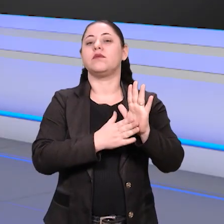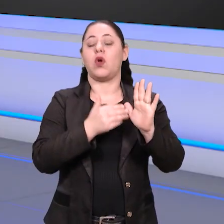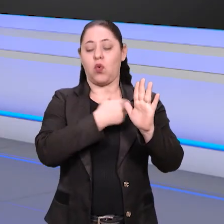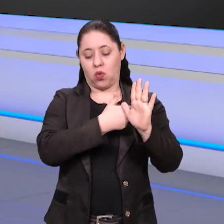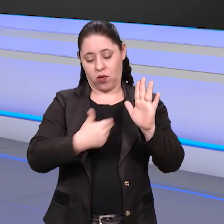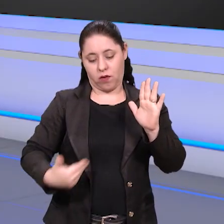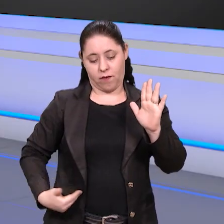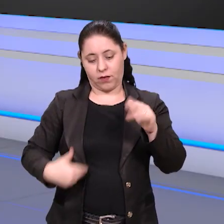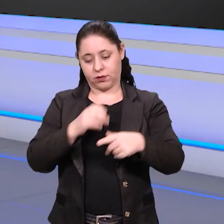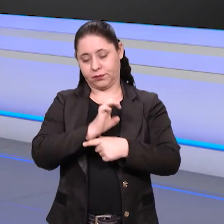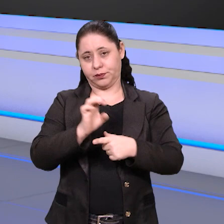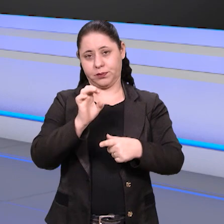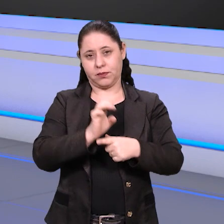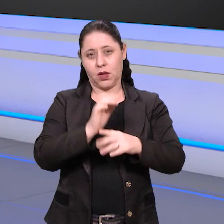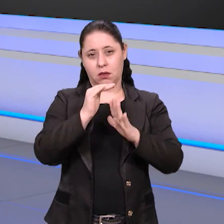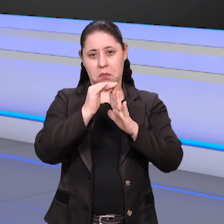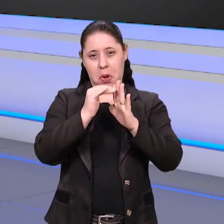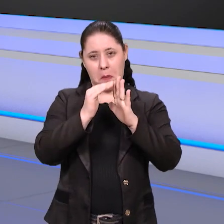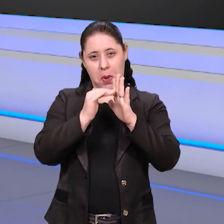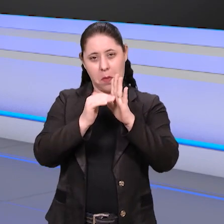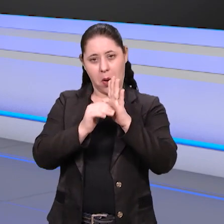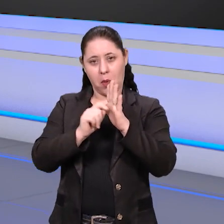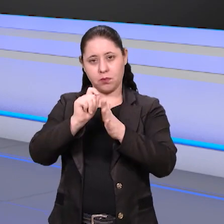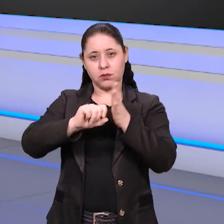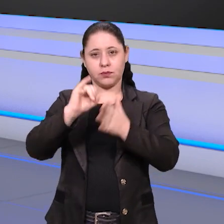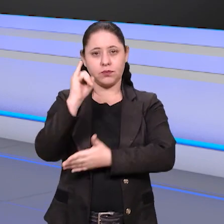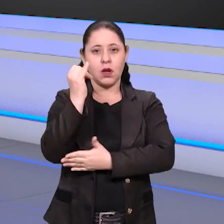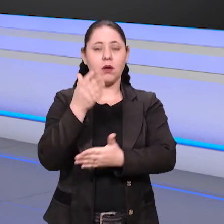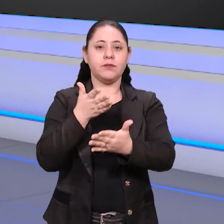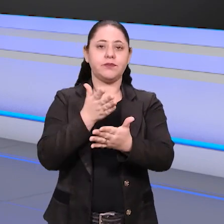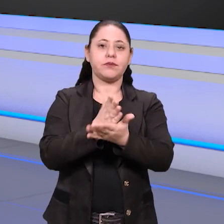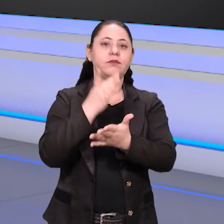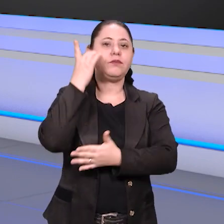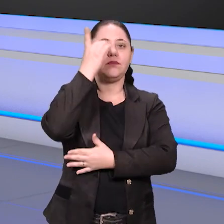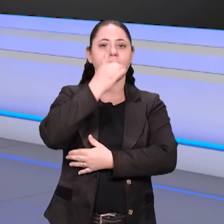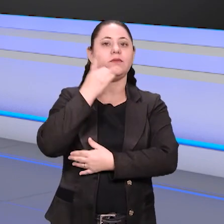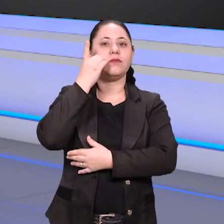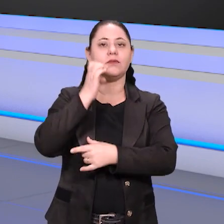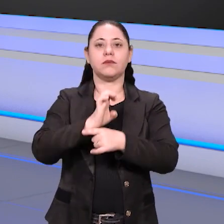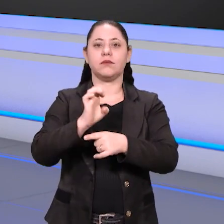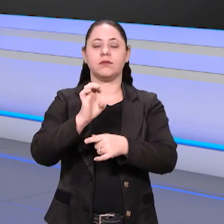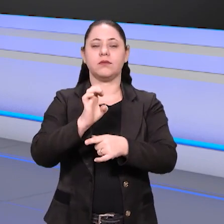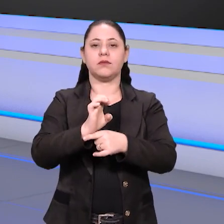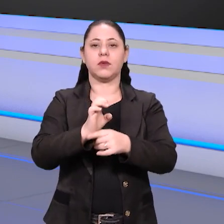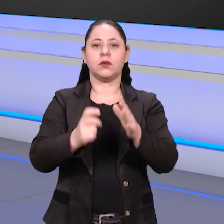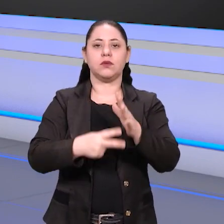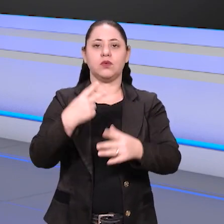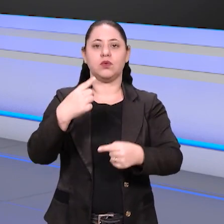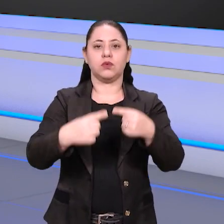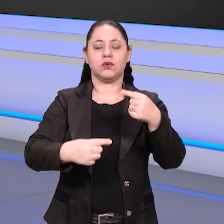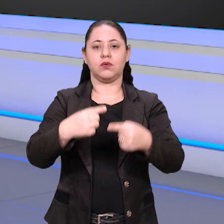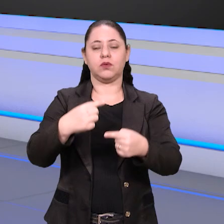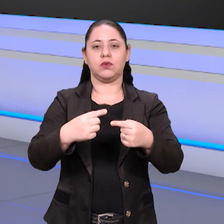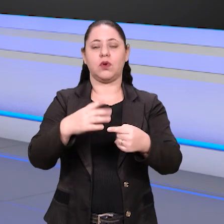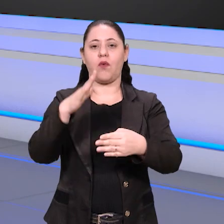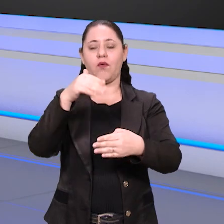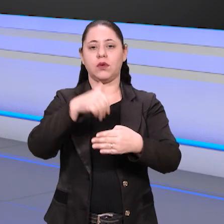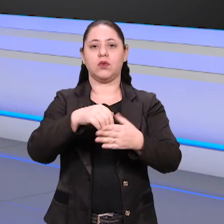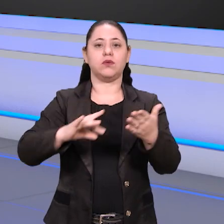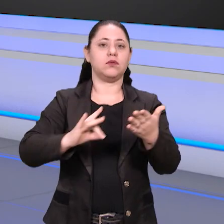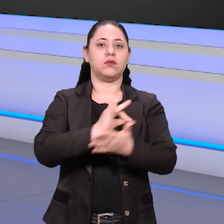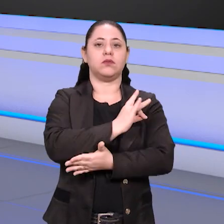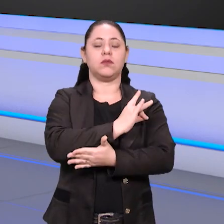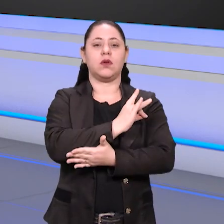Propostas do governo do estado que prevêem redução de impostos foram aprovadas pelos deputados estaduais em segunda votação